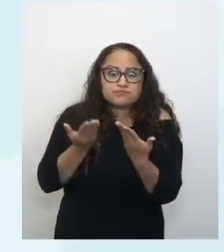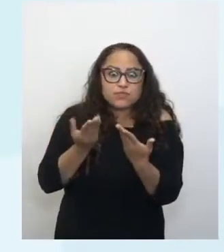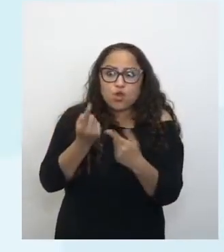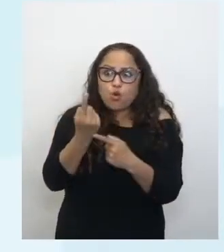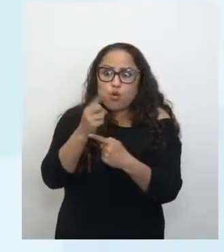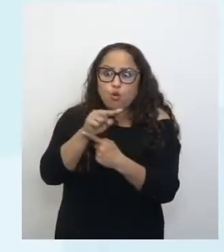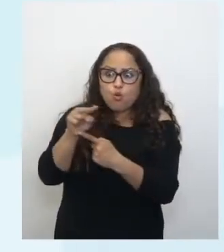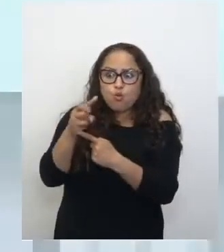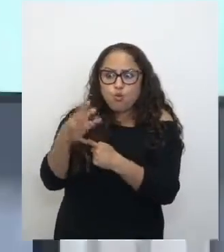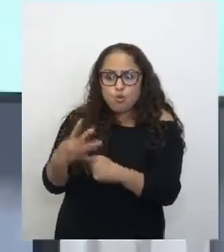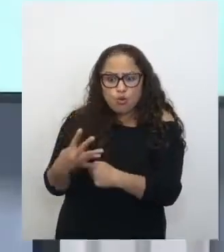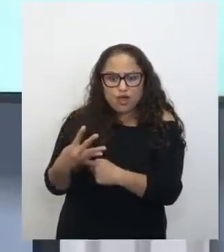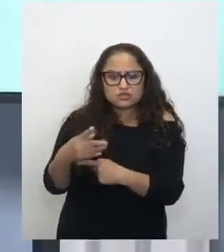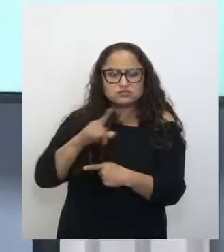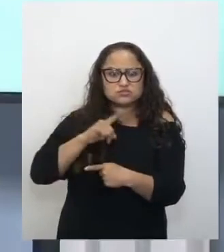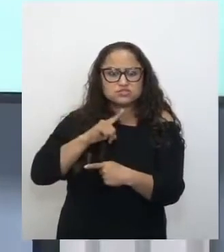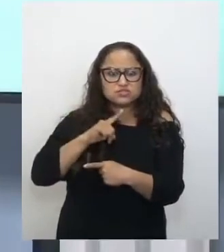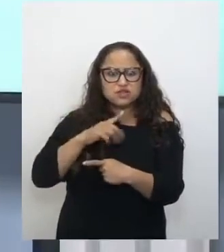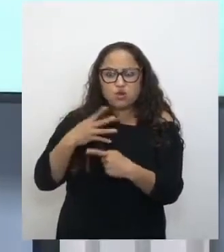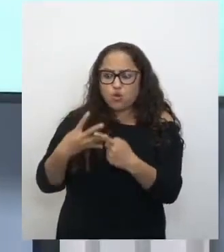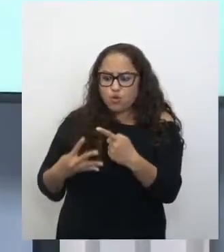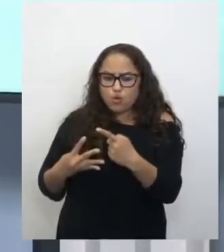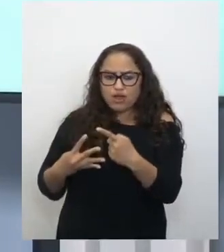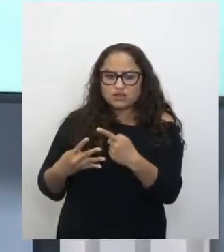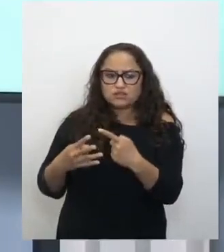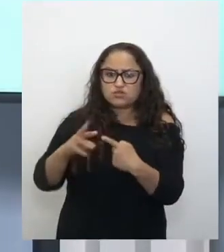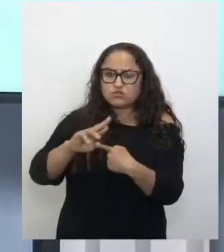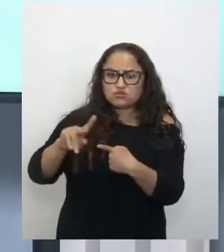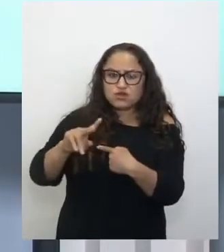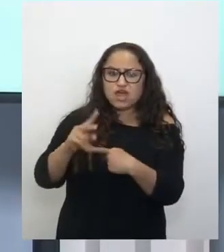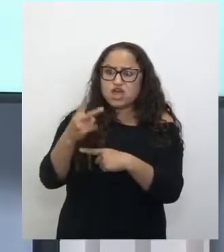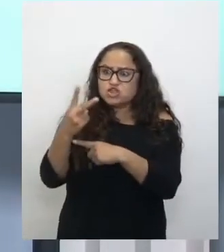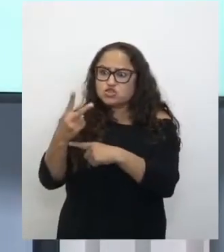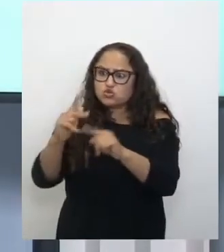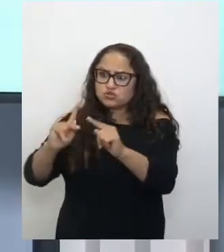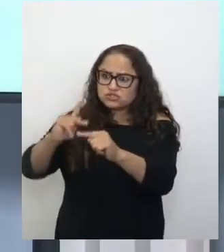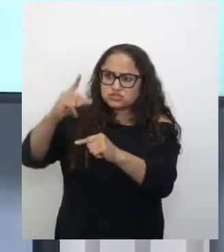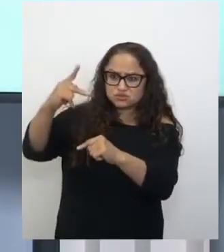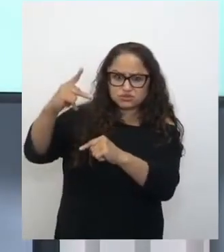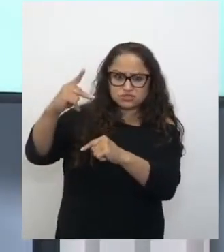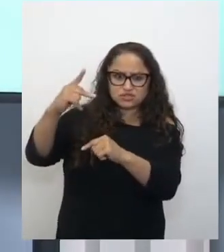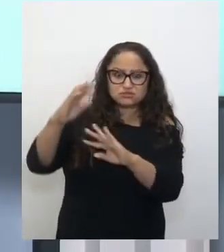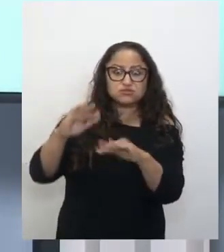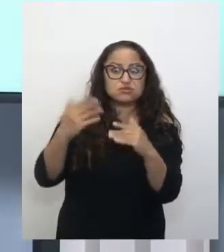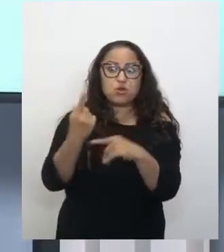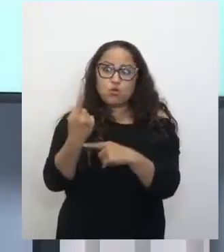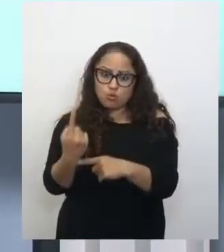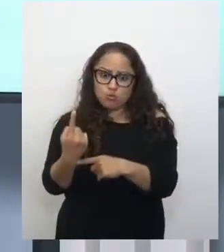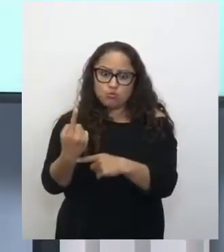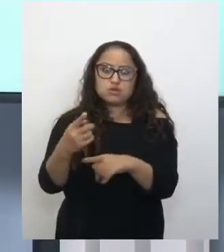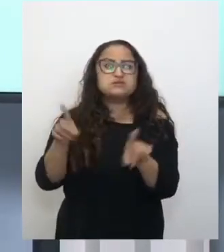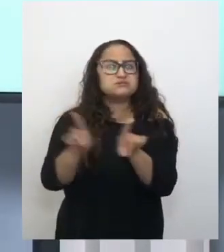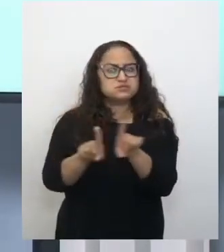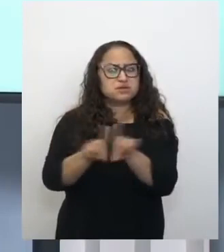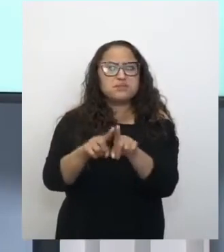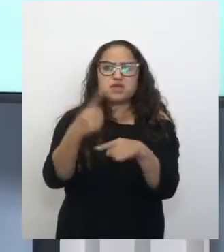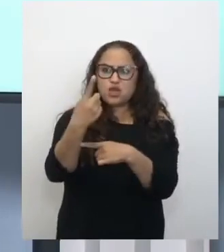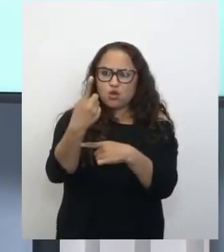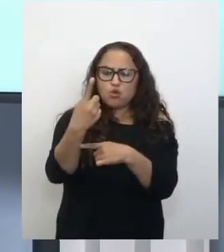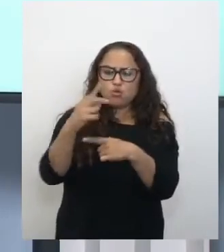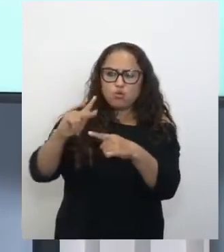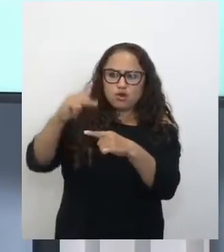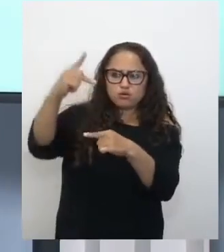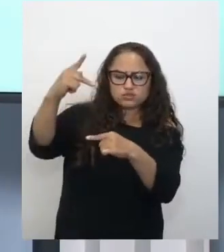quarto o 4 embaixo não é dois ao quadrado e um também é um ao